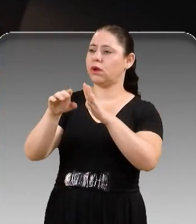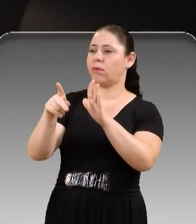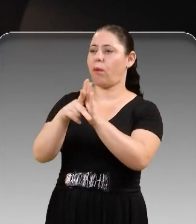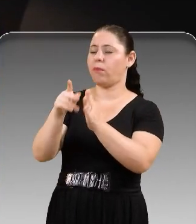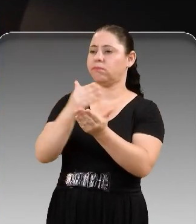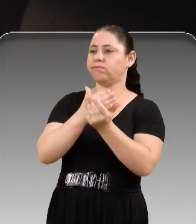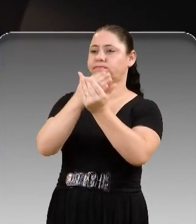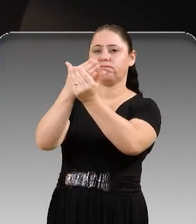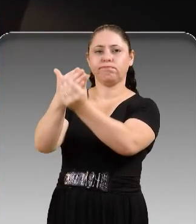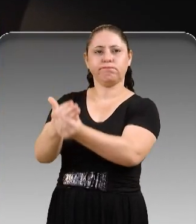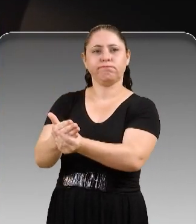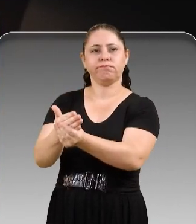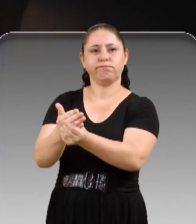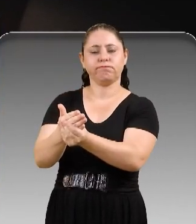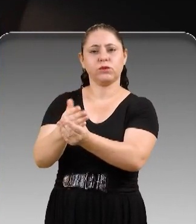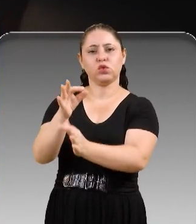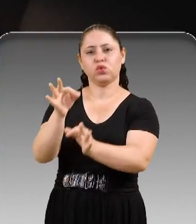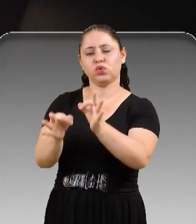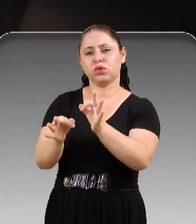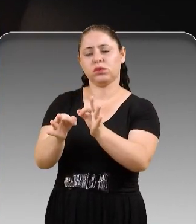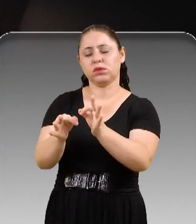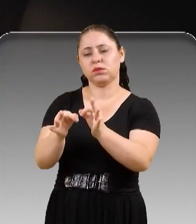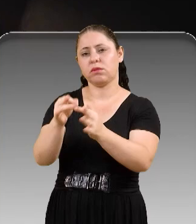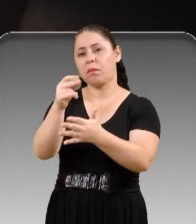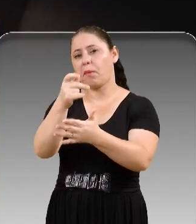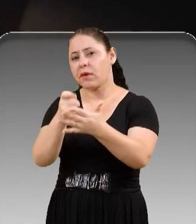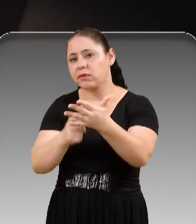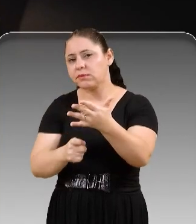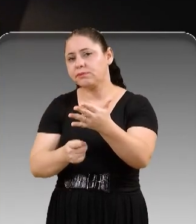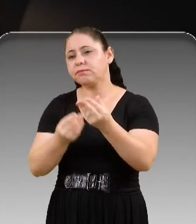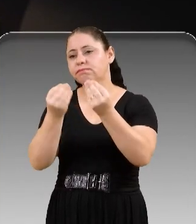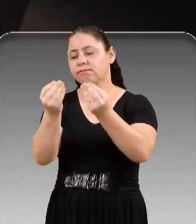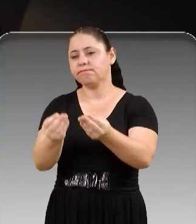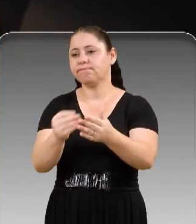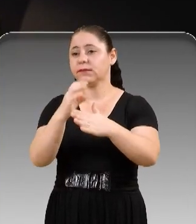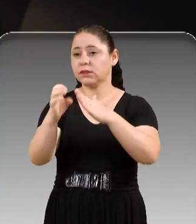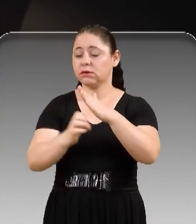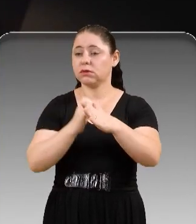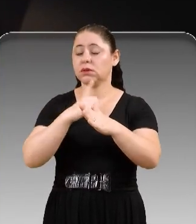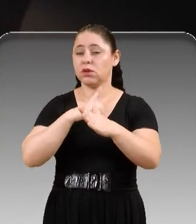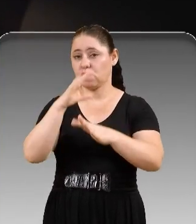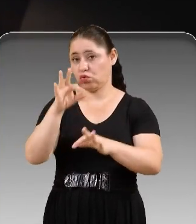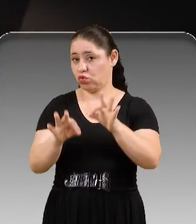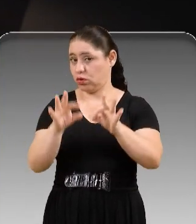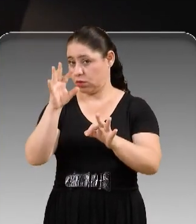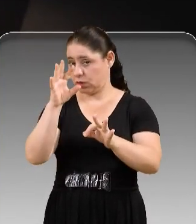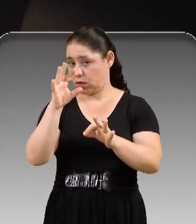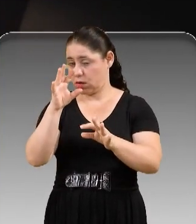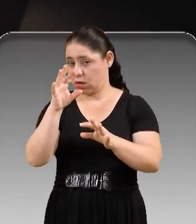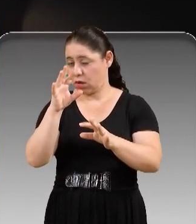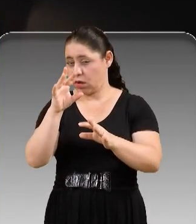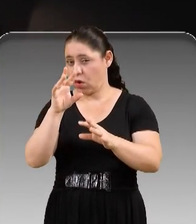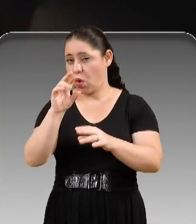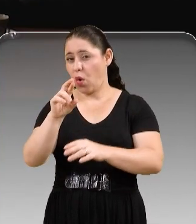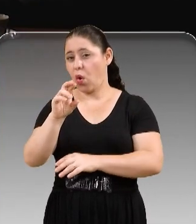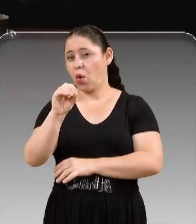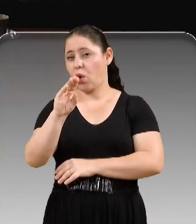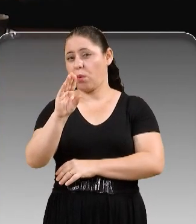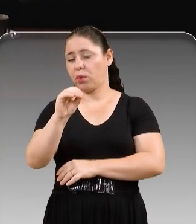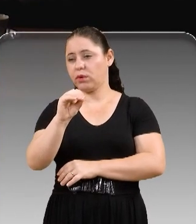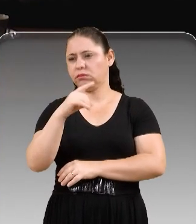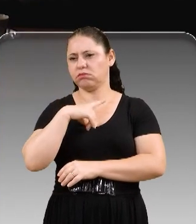encaminha essa sua postulação para essa empresa que tem esse juiz robô.